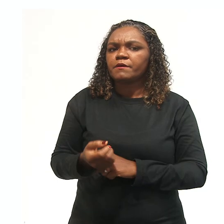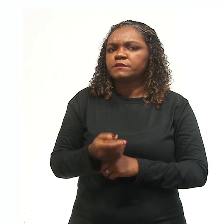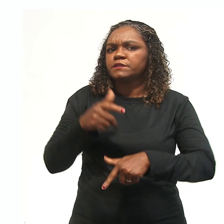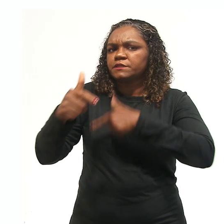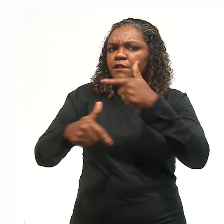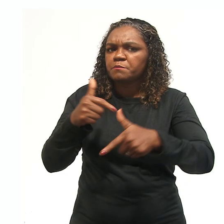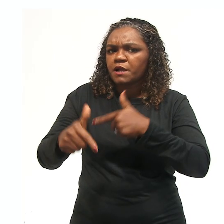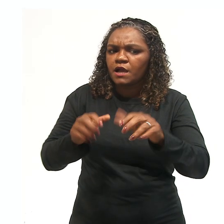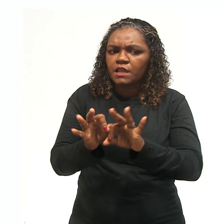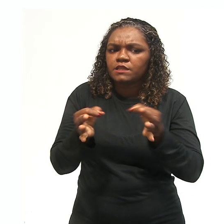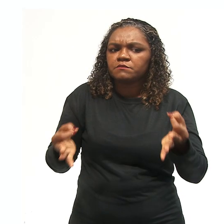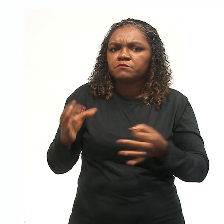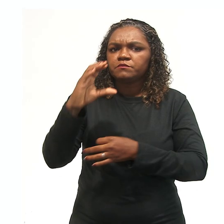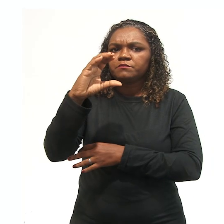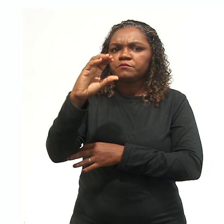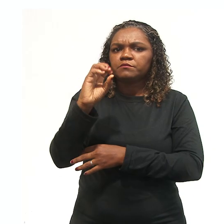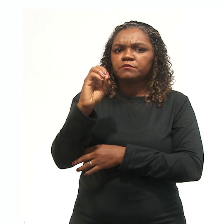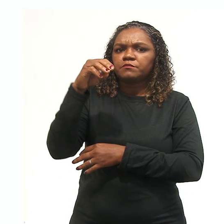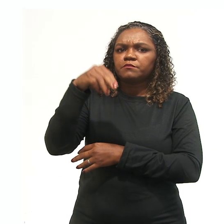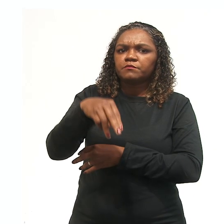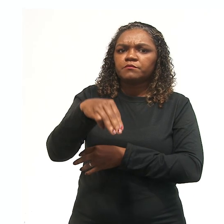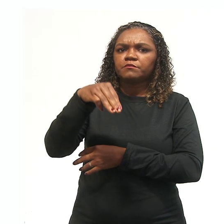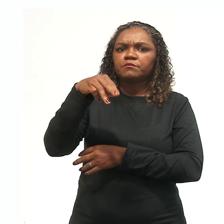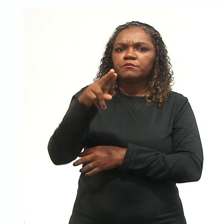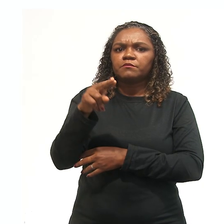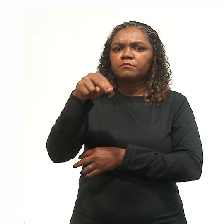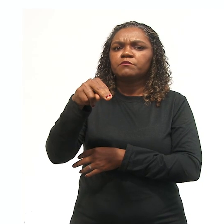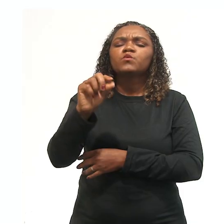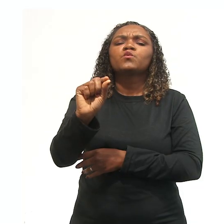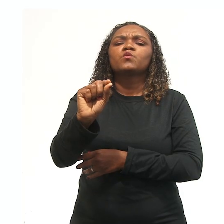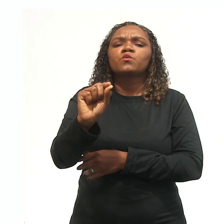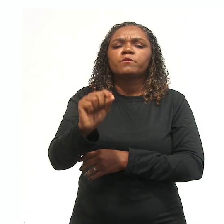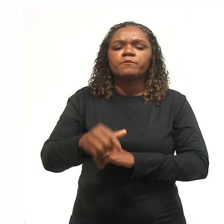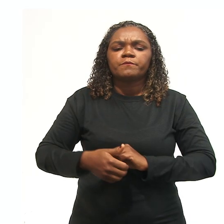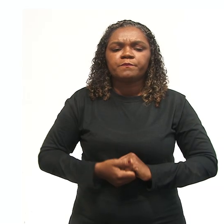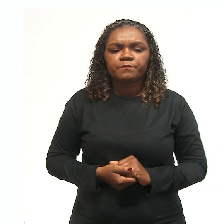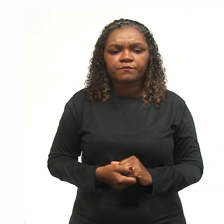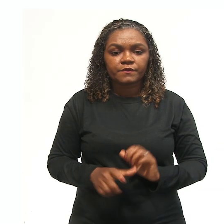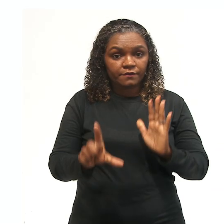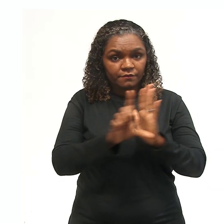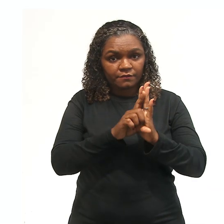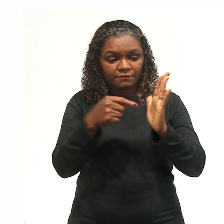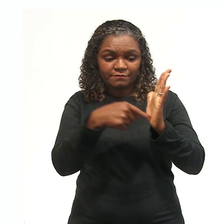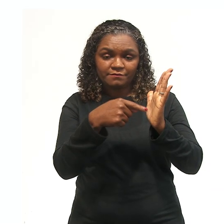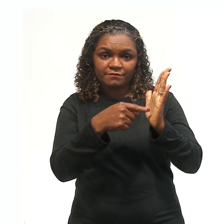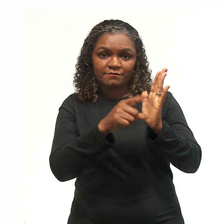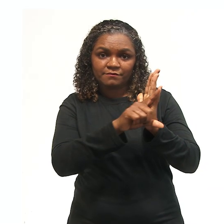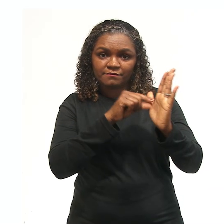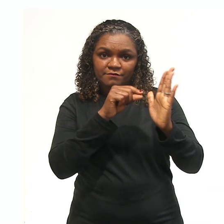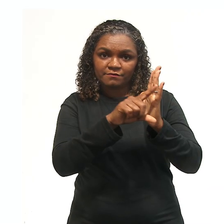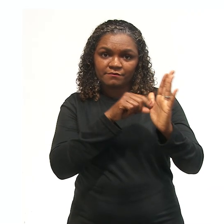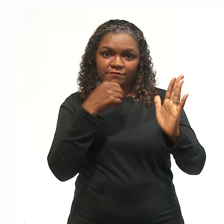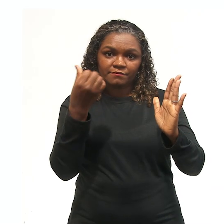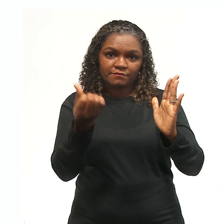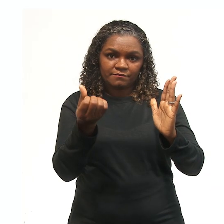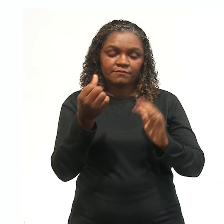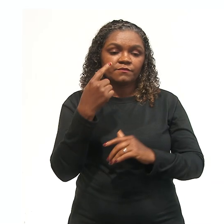serviços considerados comuns? A própria legislação nos responde isso. Lá no artigo 6º, ele fala